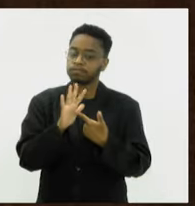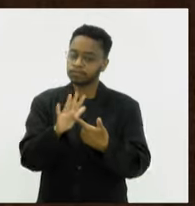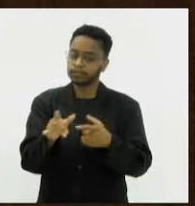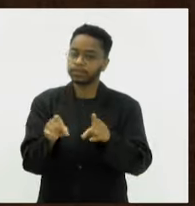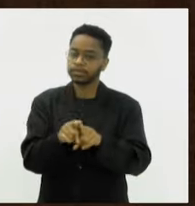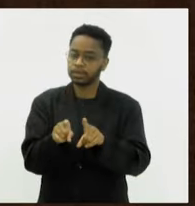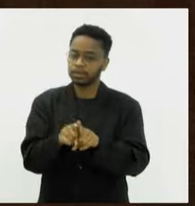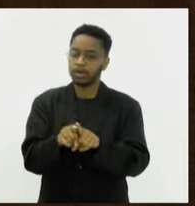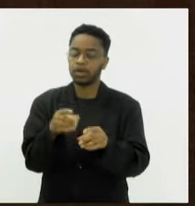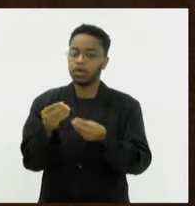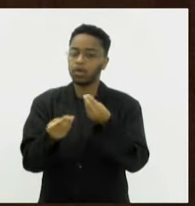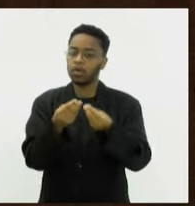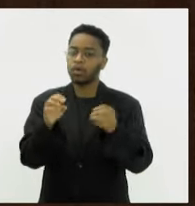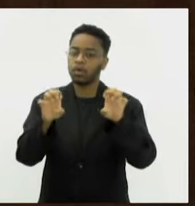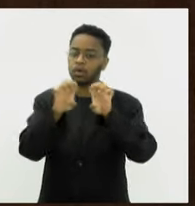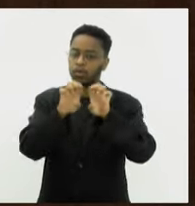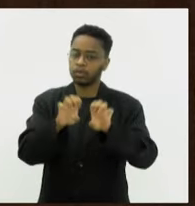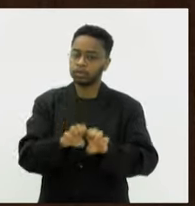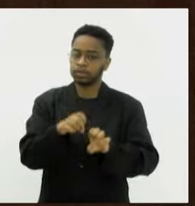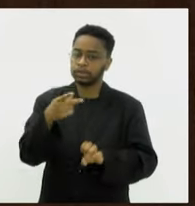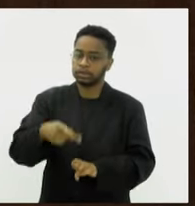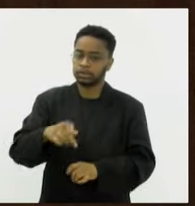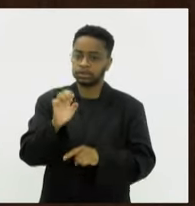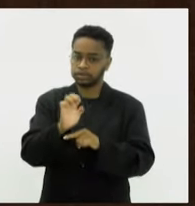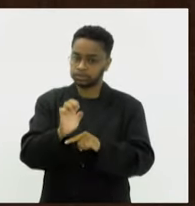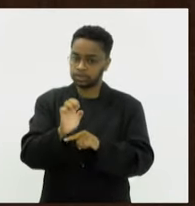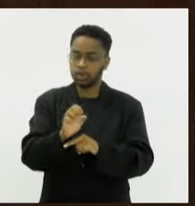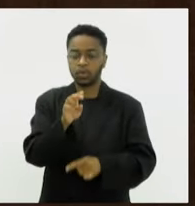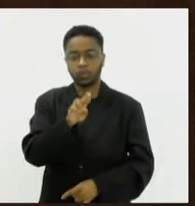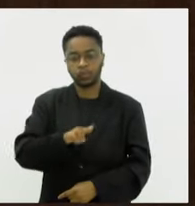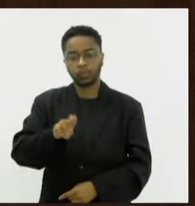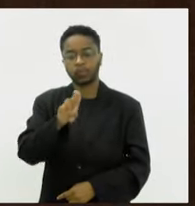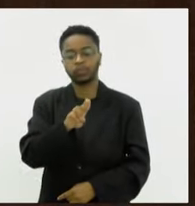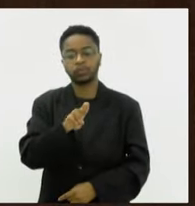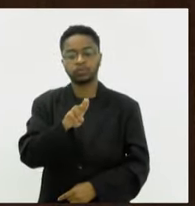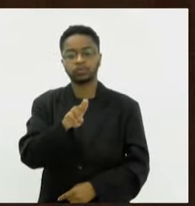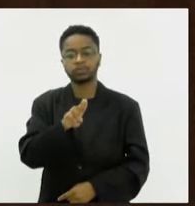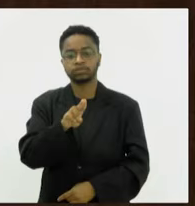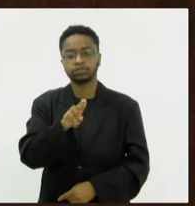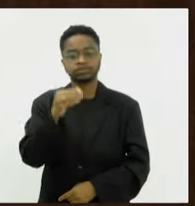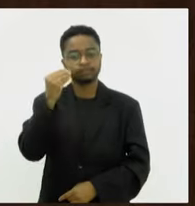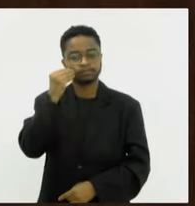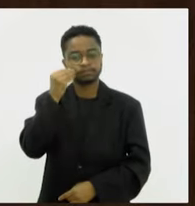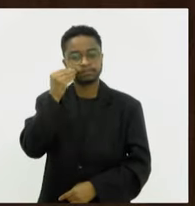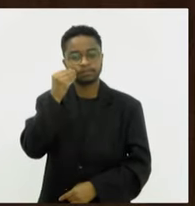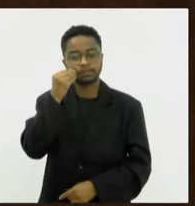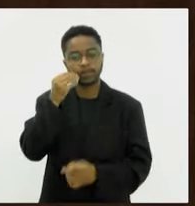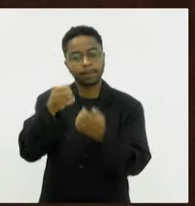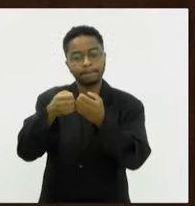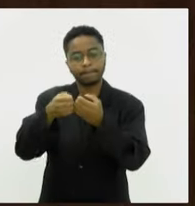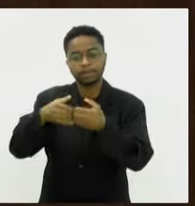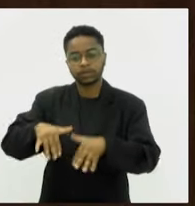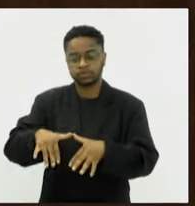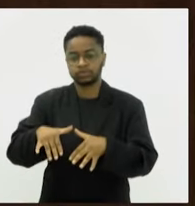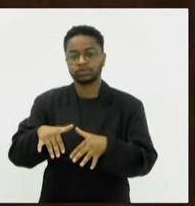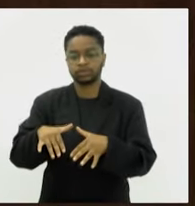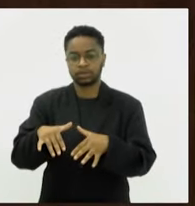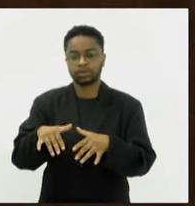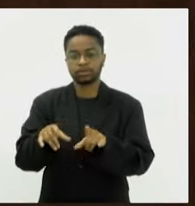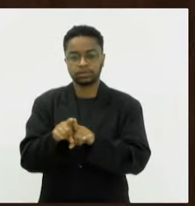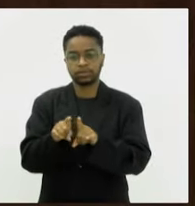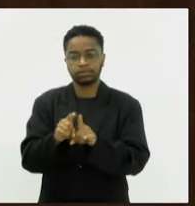a estrutura do próprio Estado foi utilizada para impactar negativamente